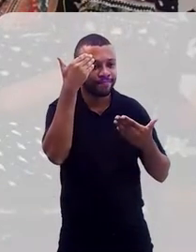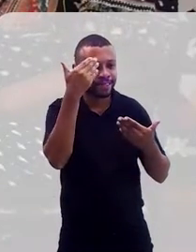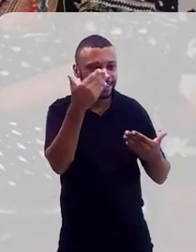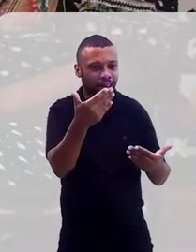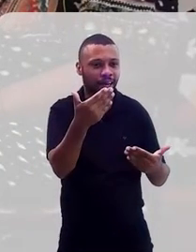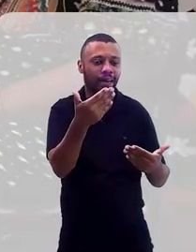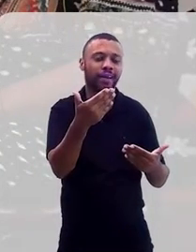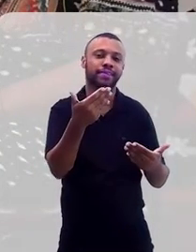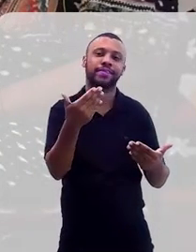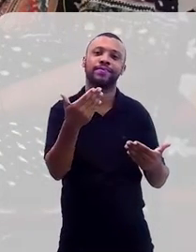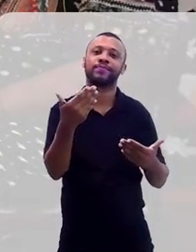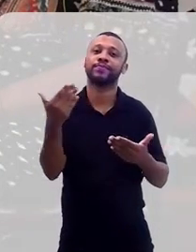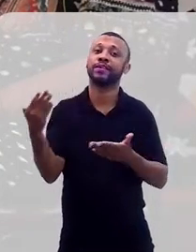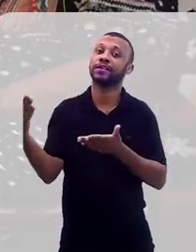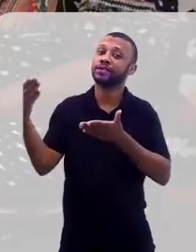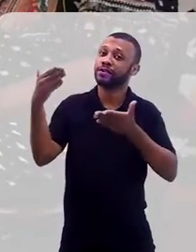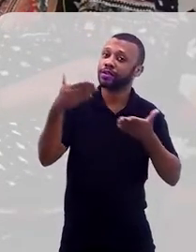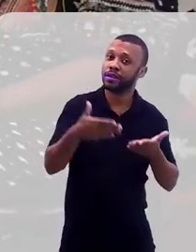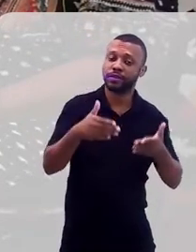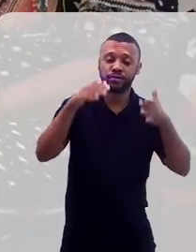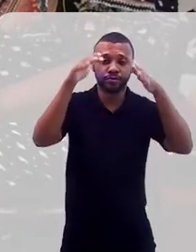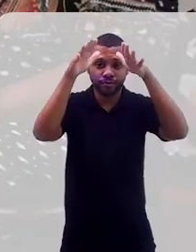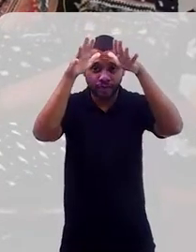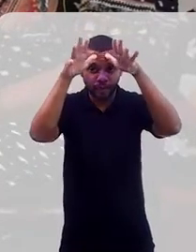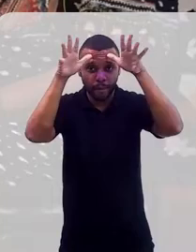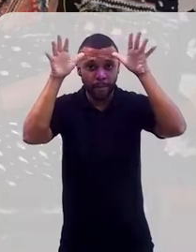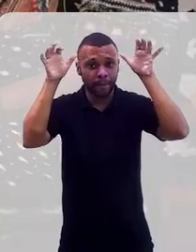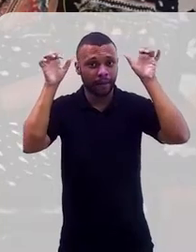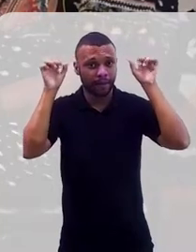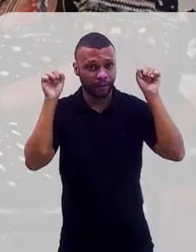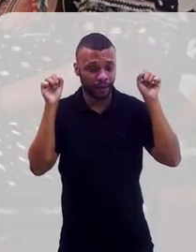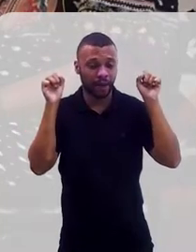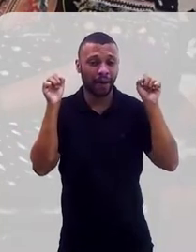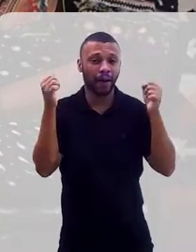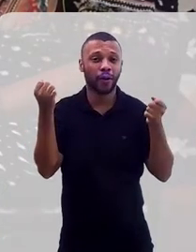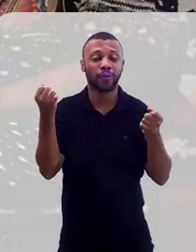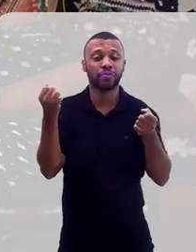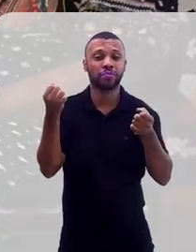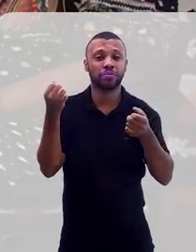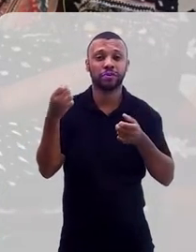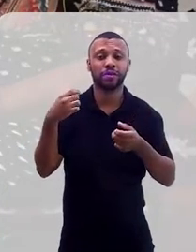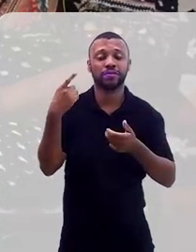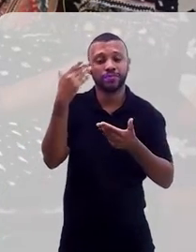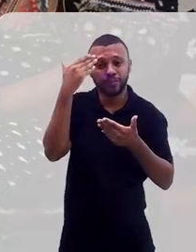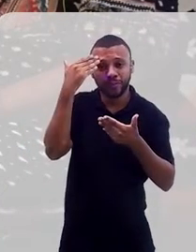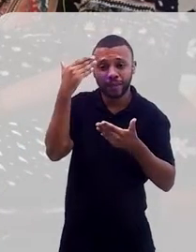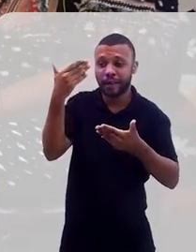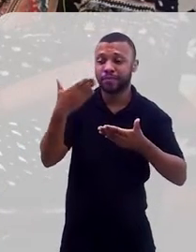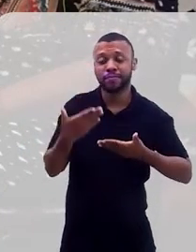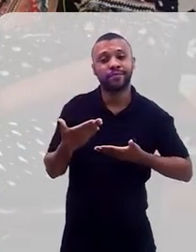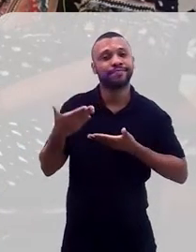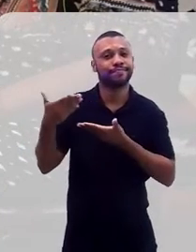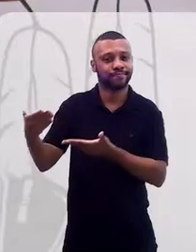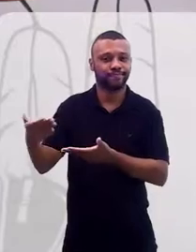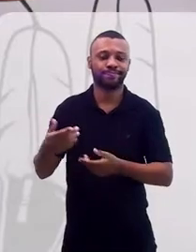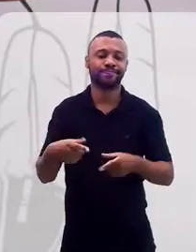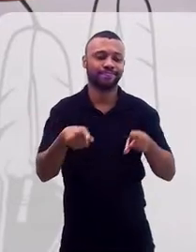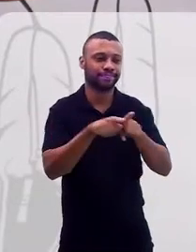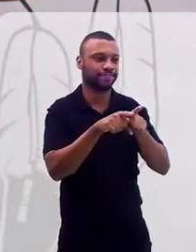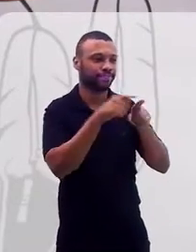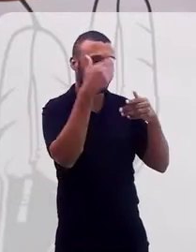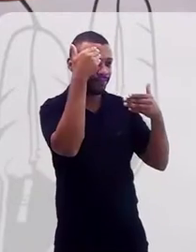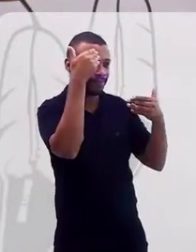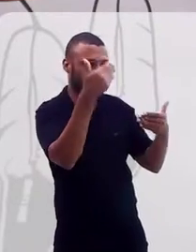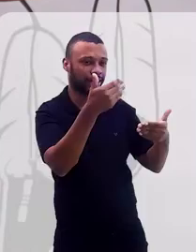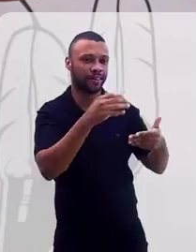atamis obrigado você que você está chegando de Manaus corrido e mesmo assim está aqui nos recebendo muito